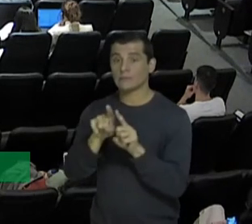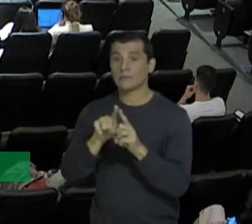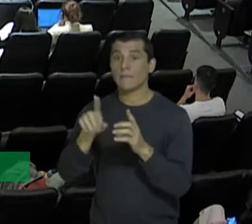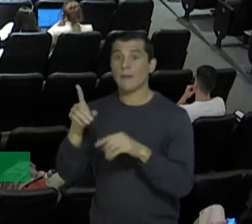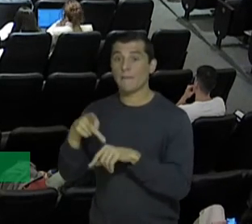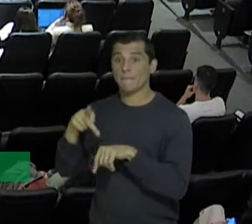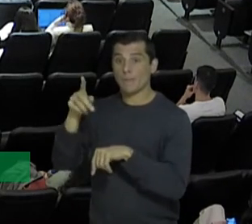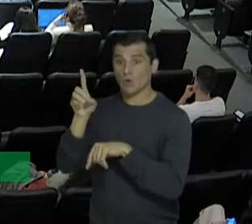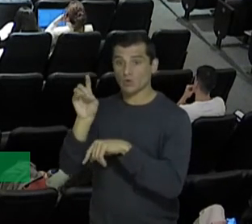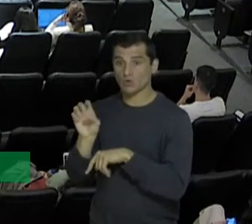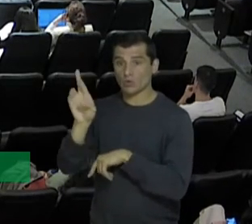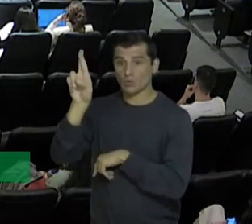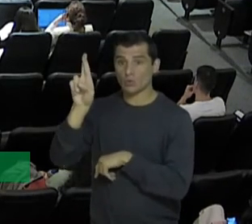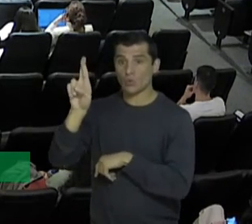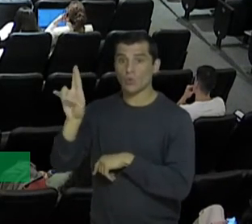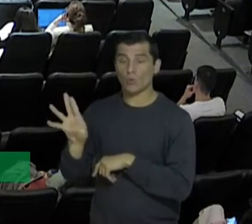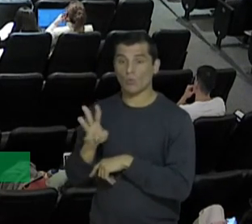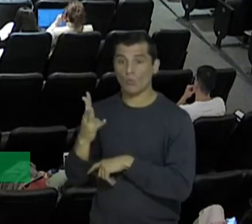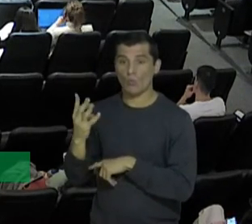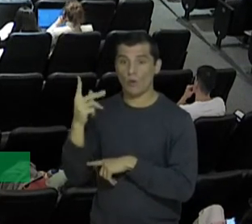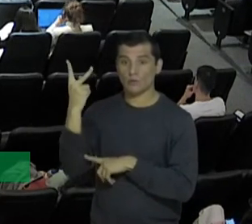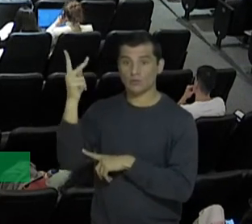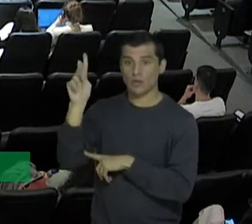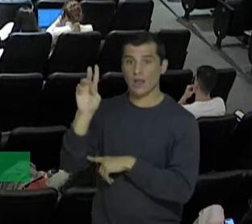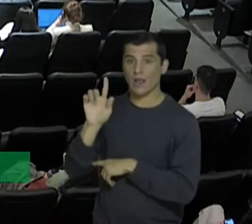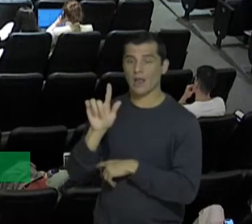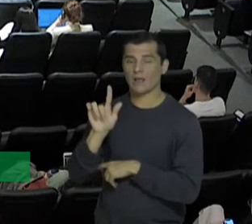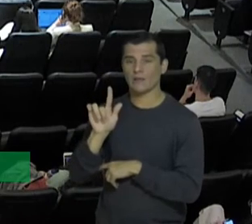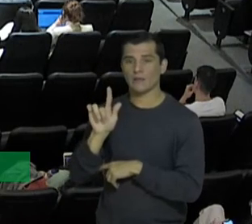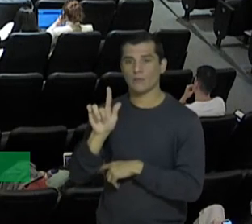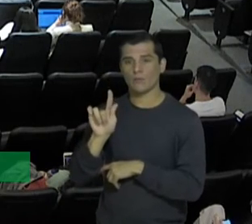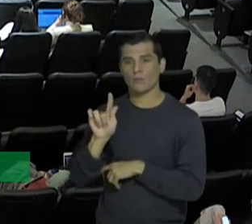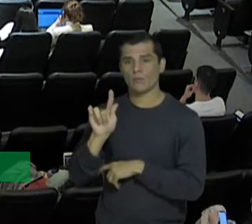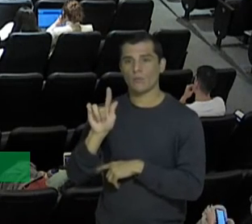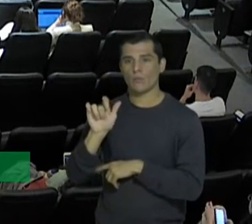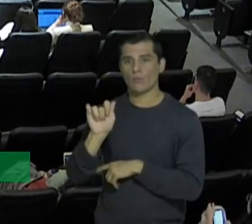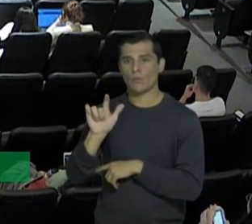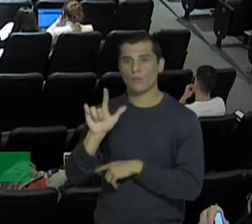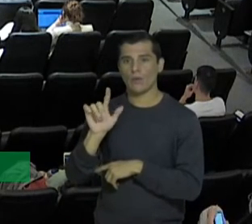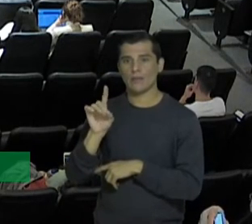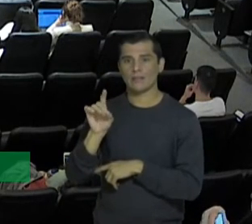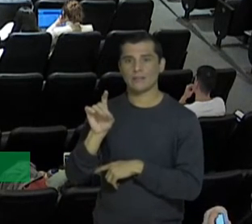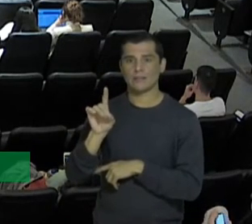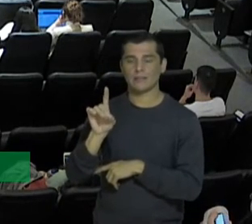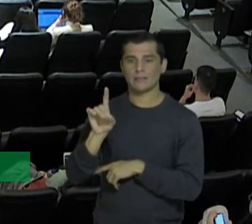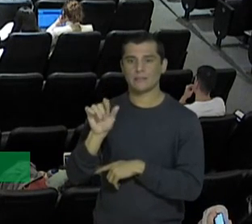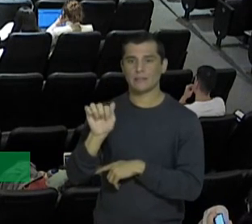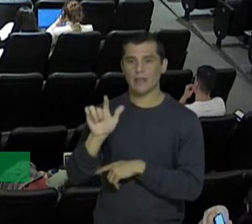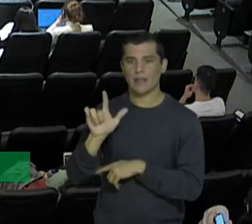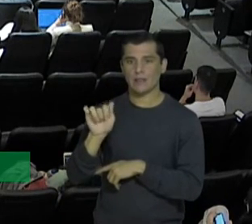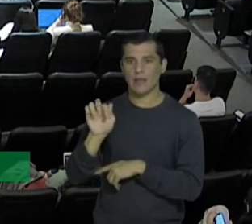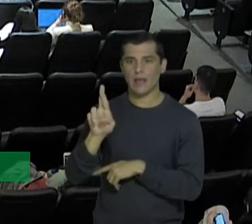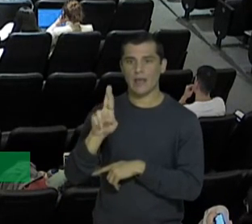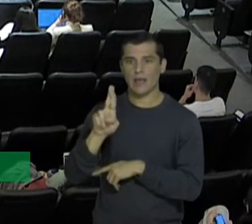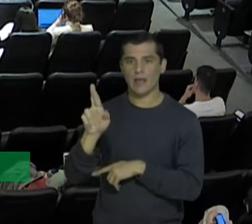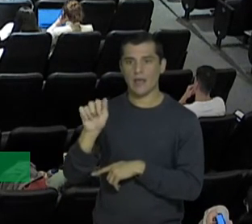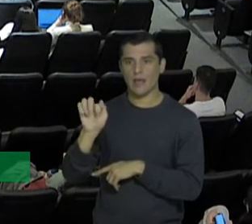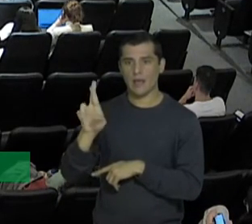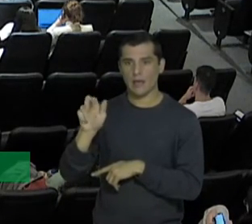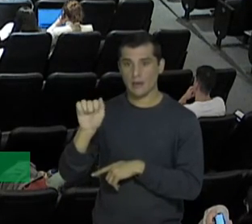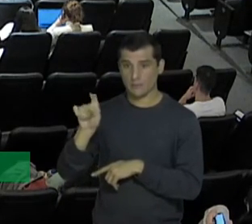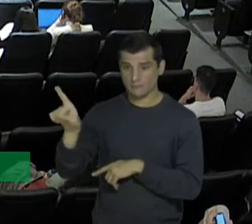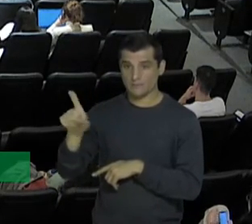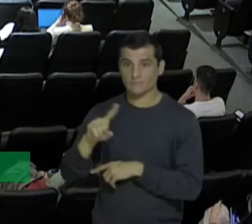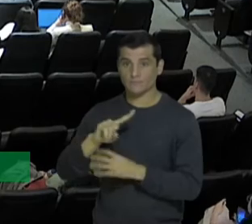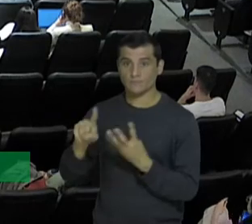professor permanente e pesquisador dos programas de pós-graduação e do mestrado e doutorado em administração e mestrado em ciências